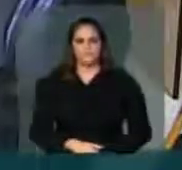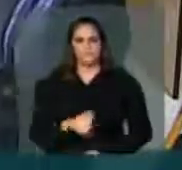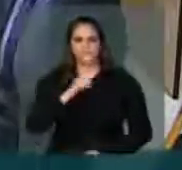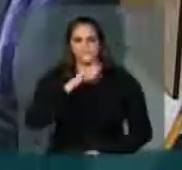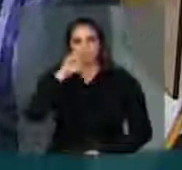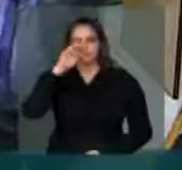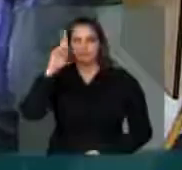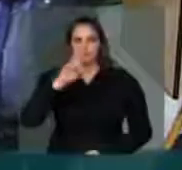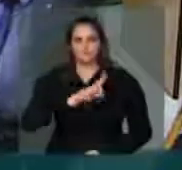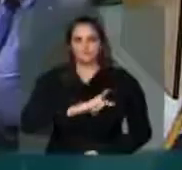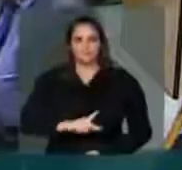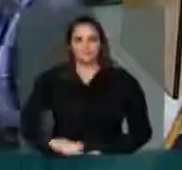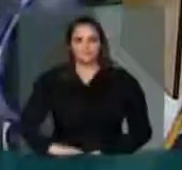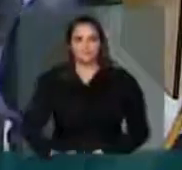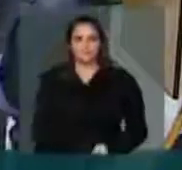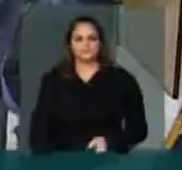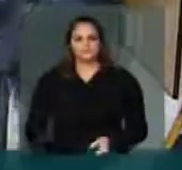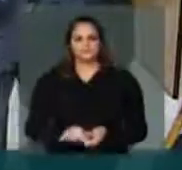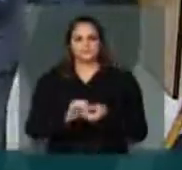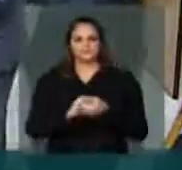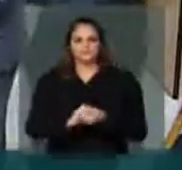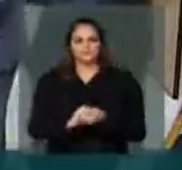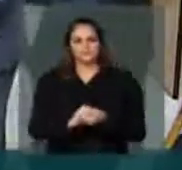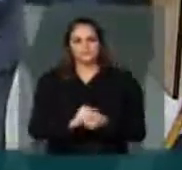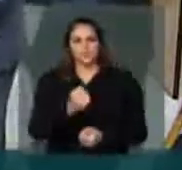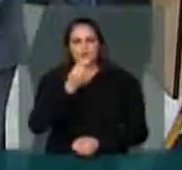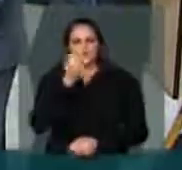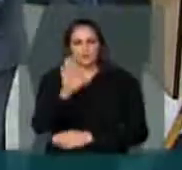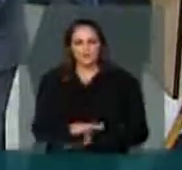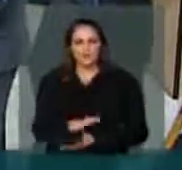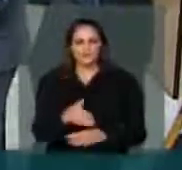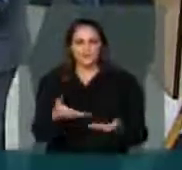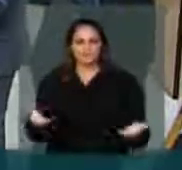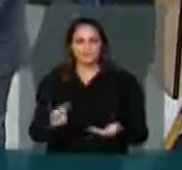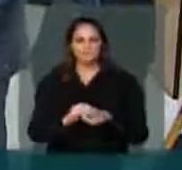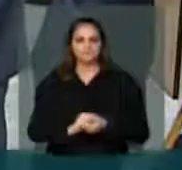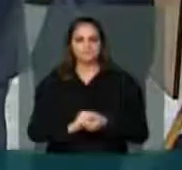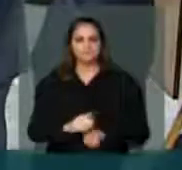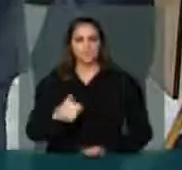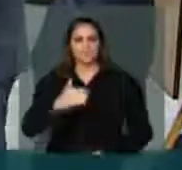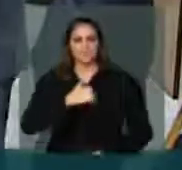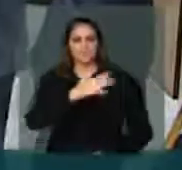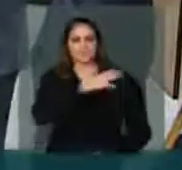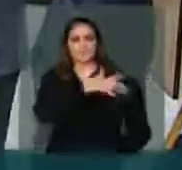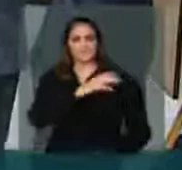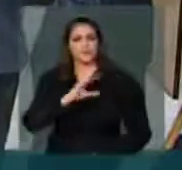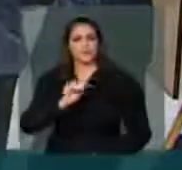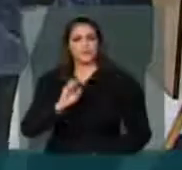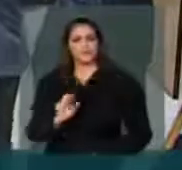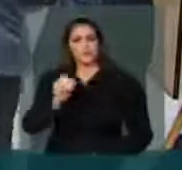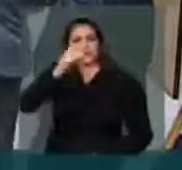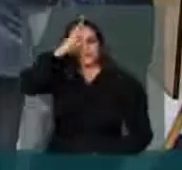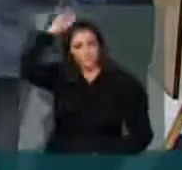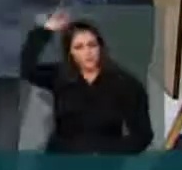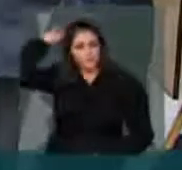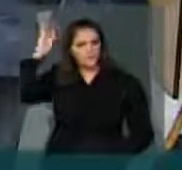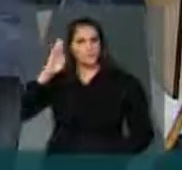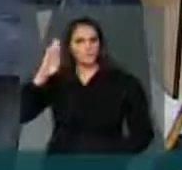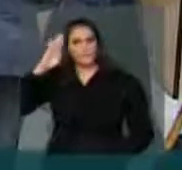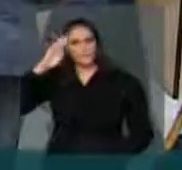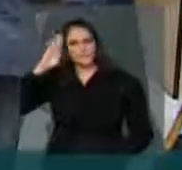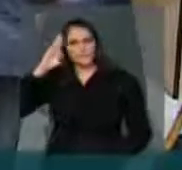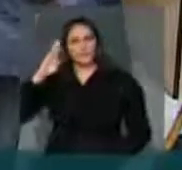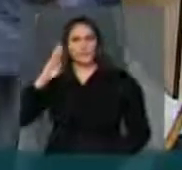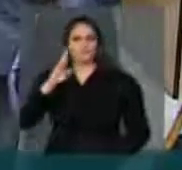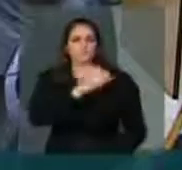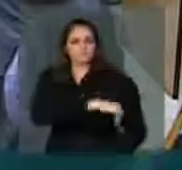Senhor presidente, boa tarde à casa. Eu sou cabo bombeiro militar do Estado do Rio de Janeiro,